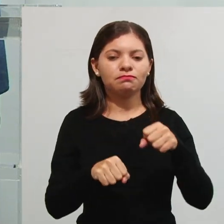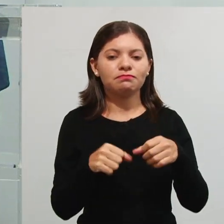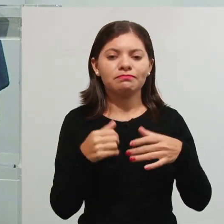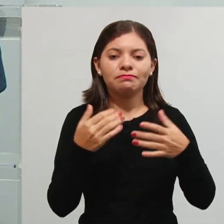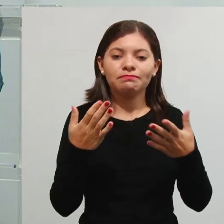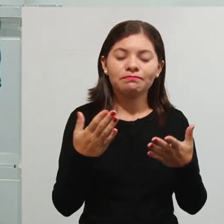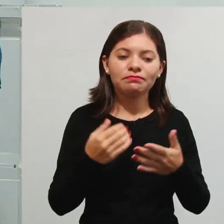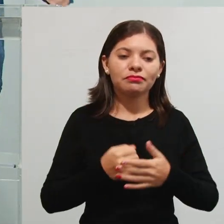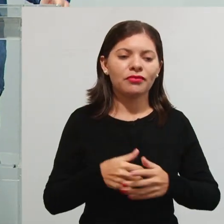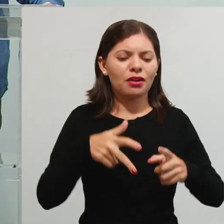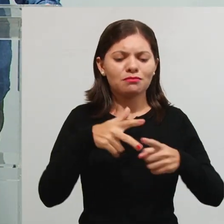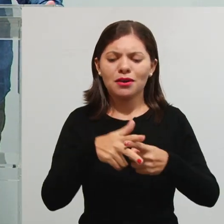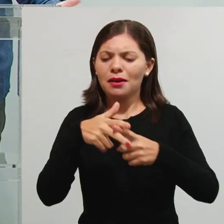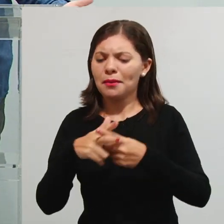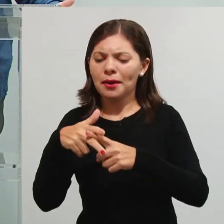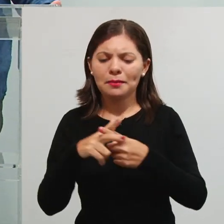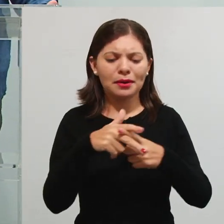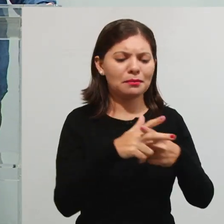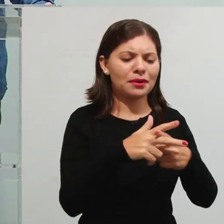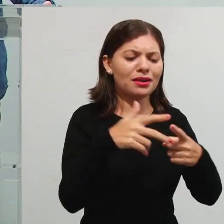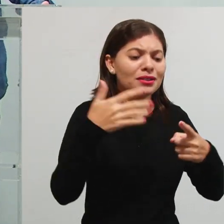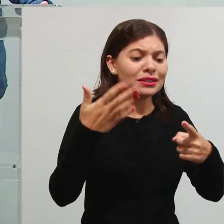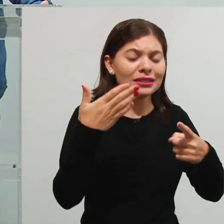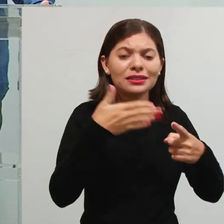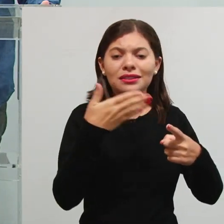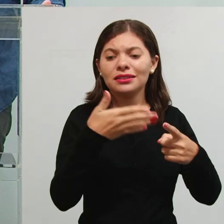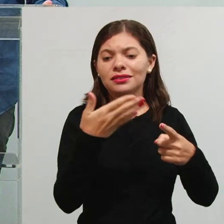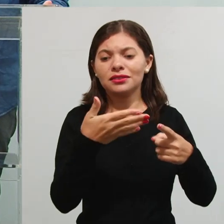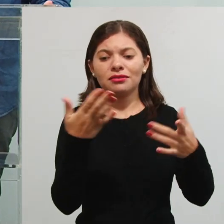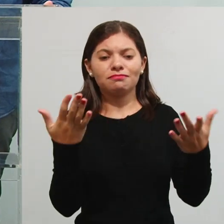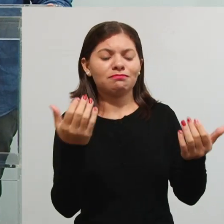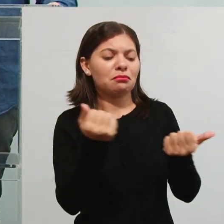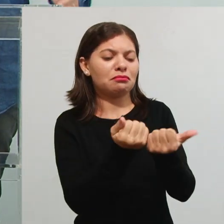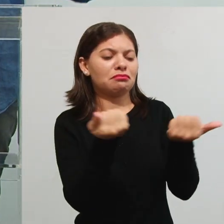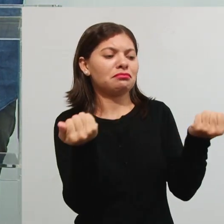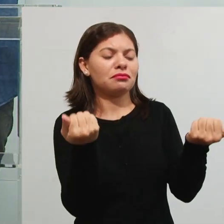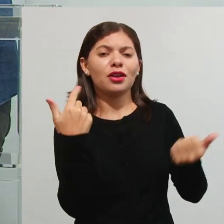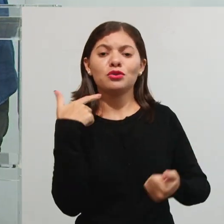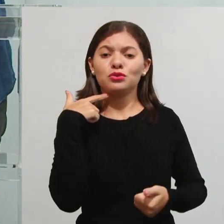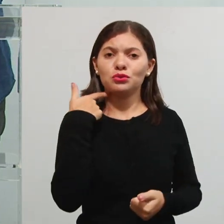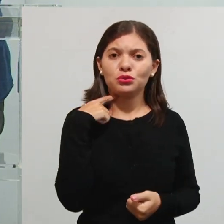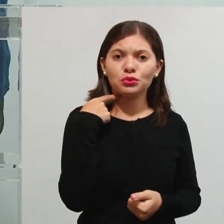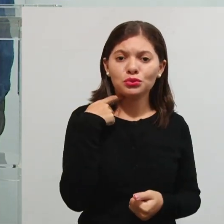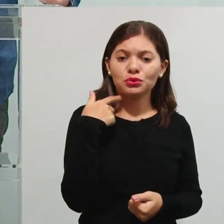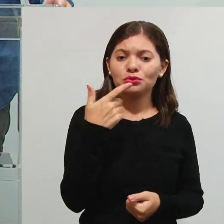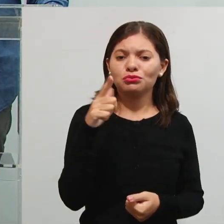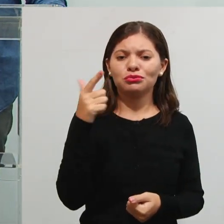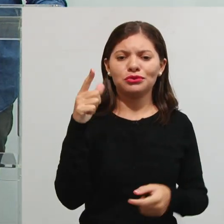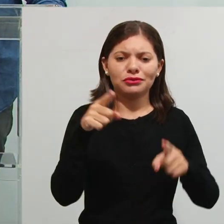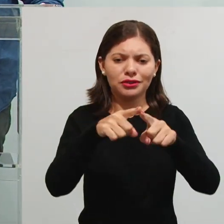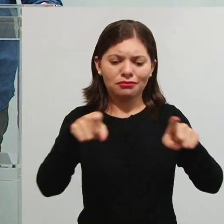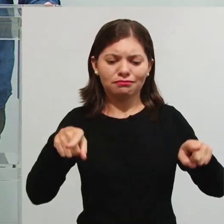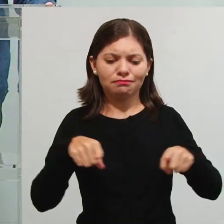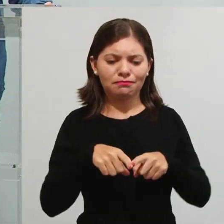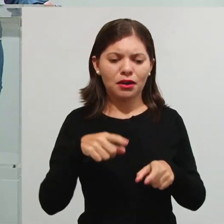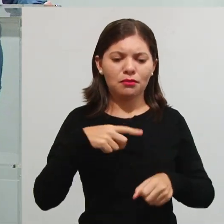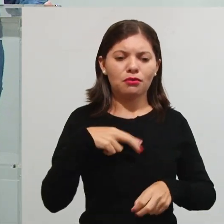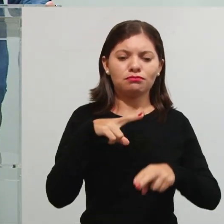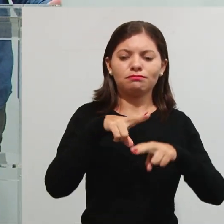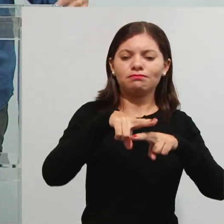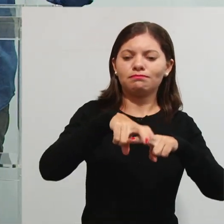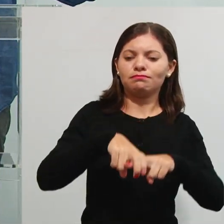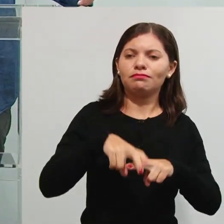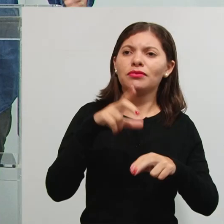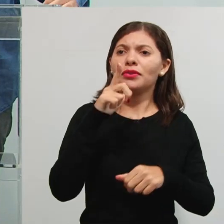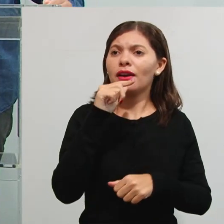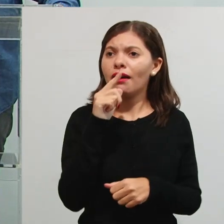e fizeram isso, mas olha só como é que deixaram sujo. Olha só, não tinha nenhuma sala para eu sentar, não me serviram nenhuma